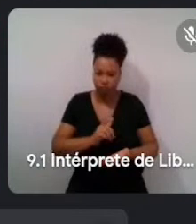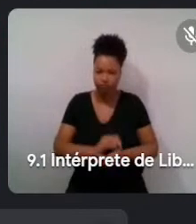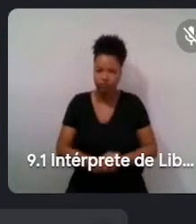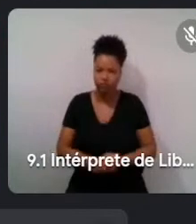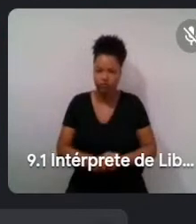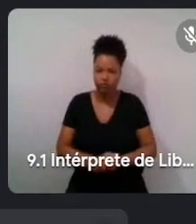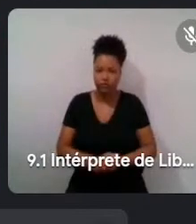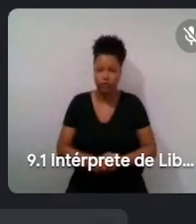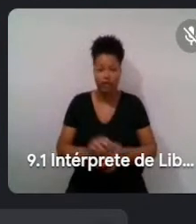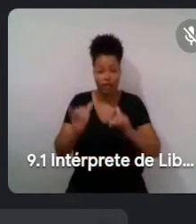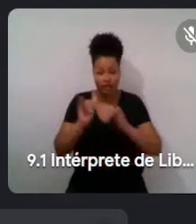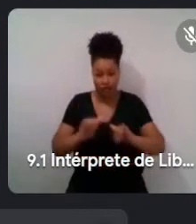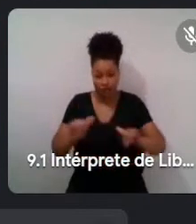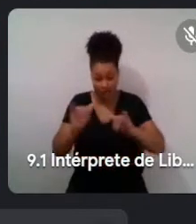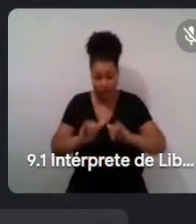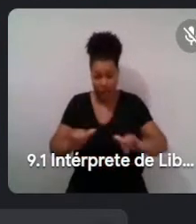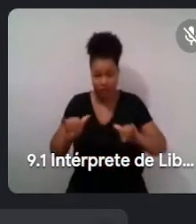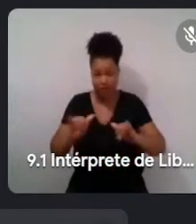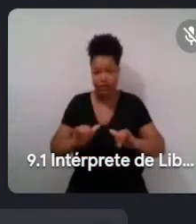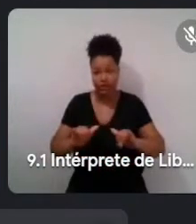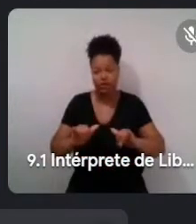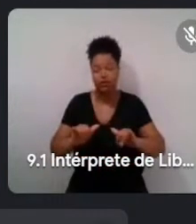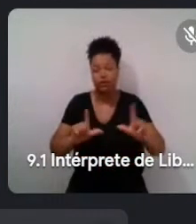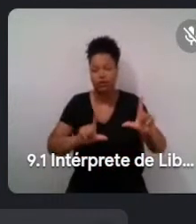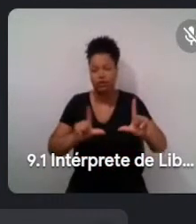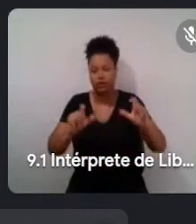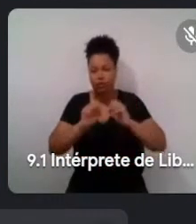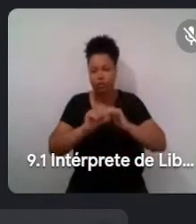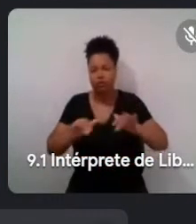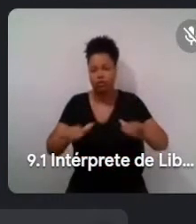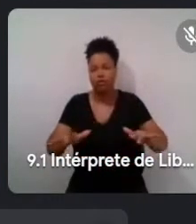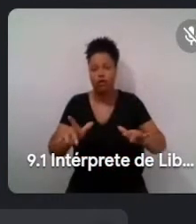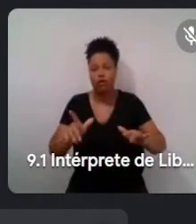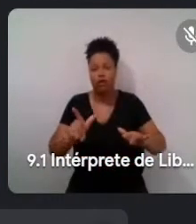a propaganda veiculada trouxe